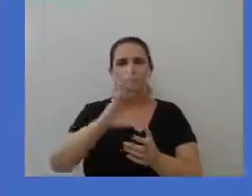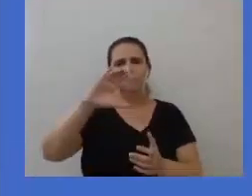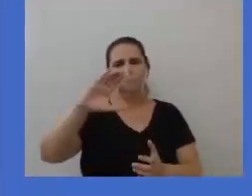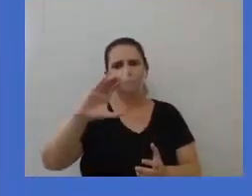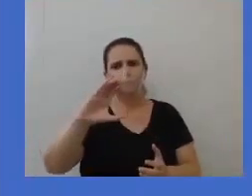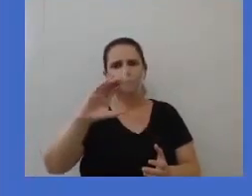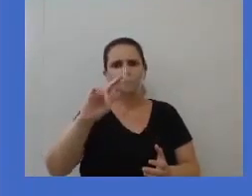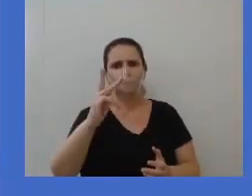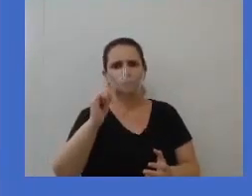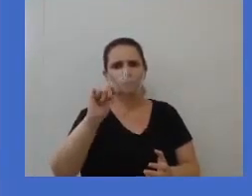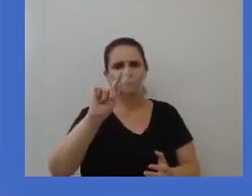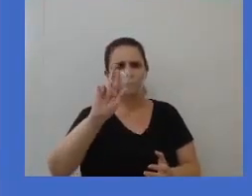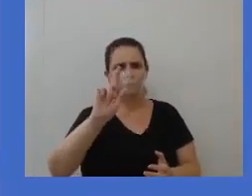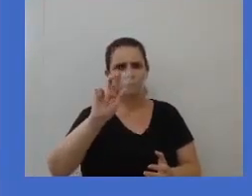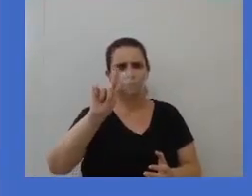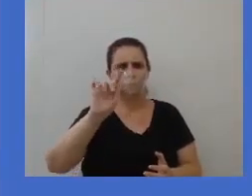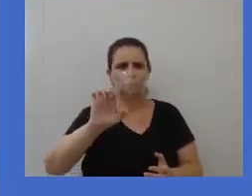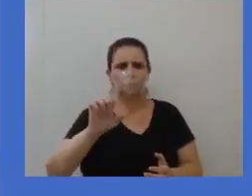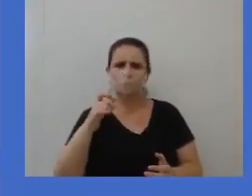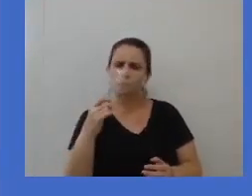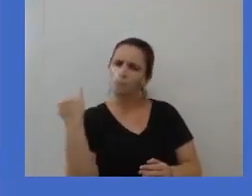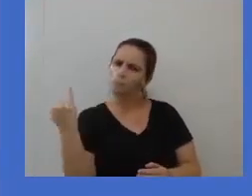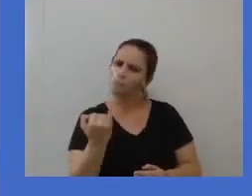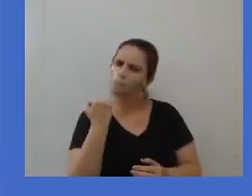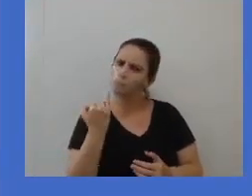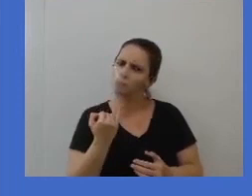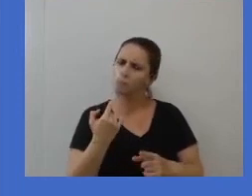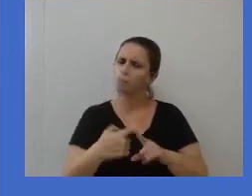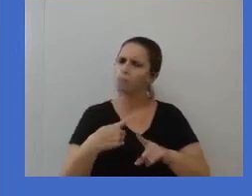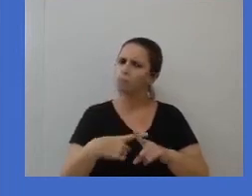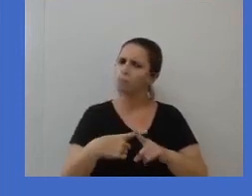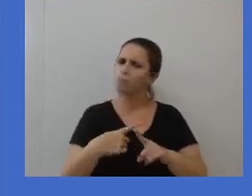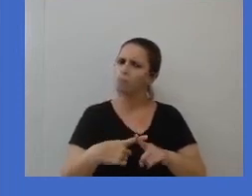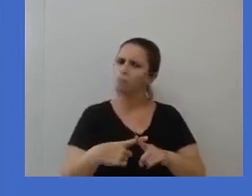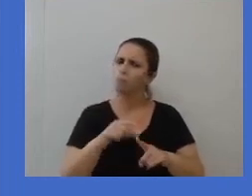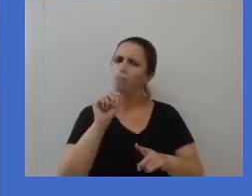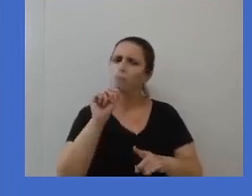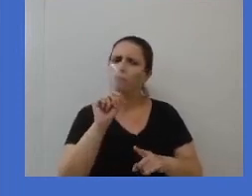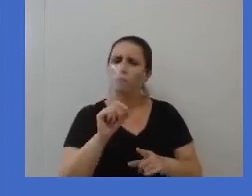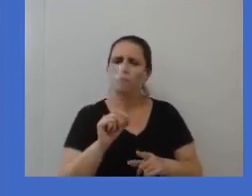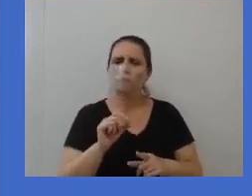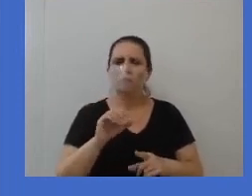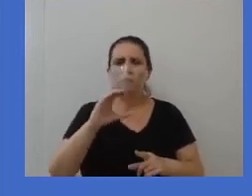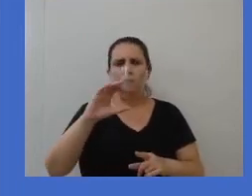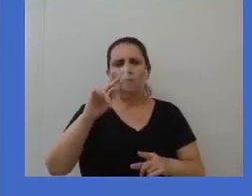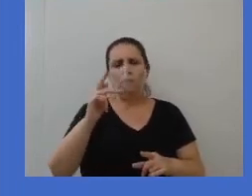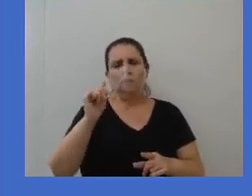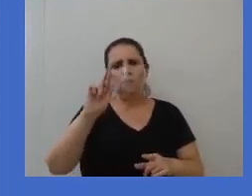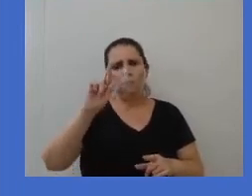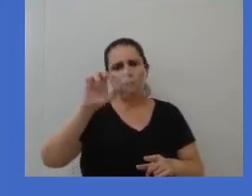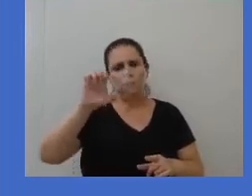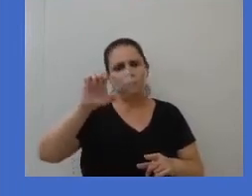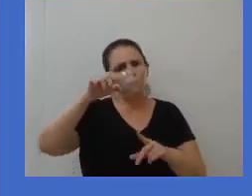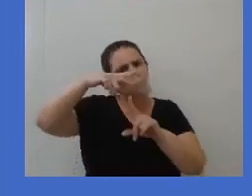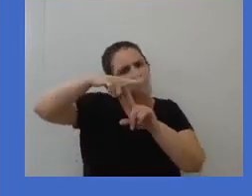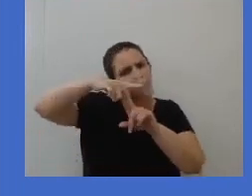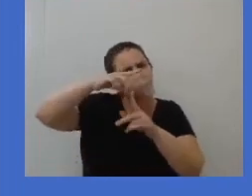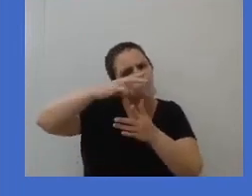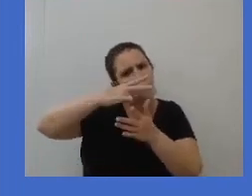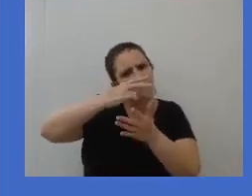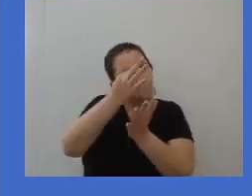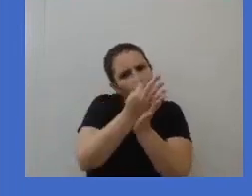A charge é bem interessante, porque a charge pertence ao A charge é um gênero textual que pertence